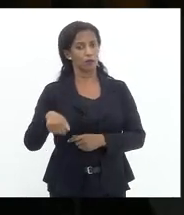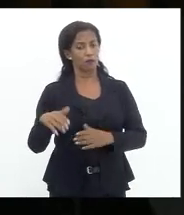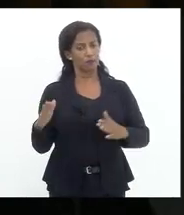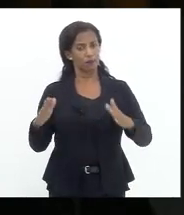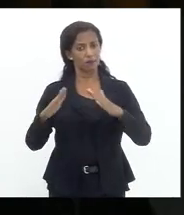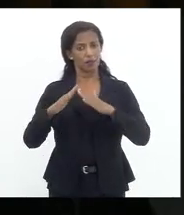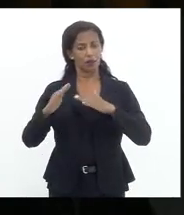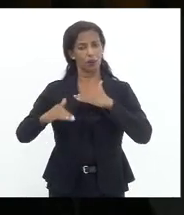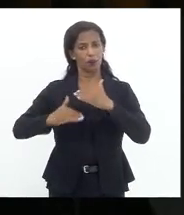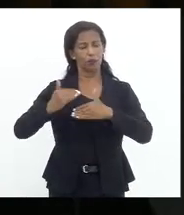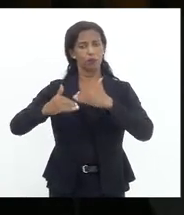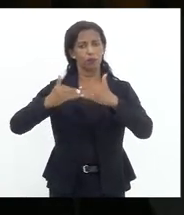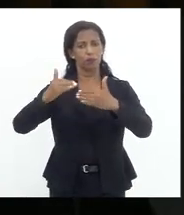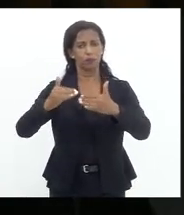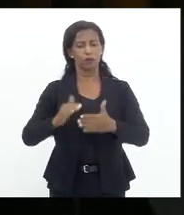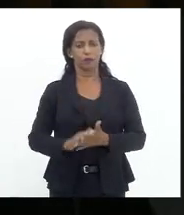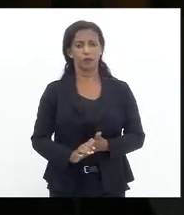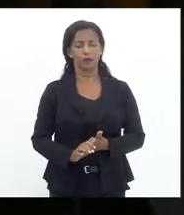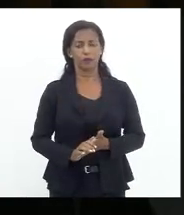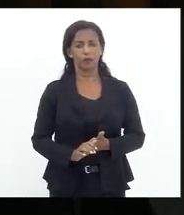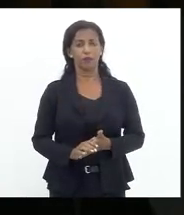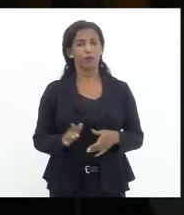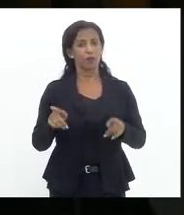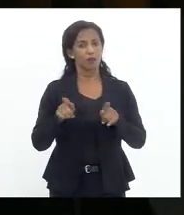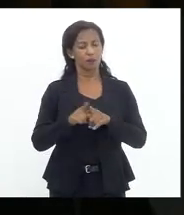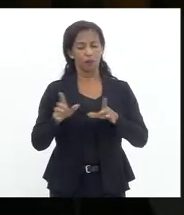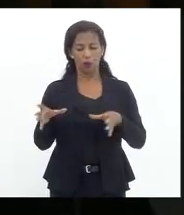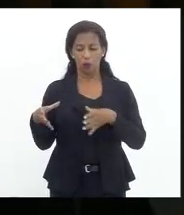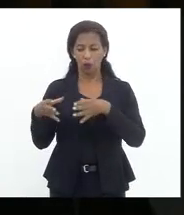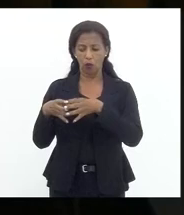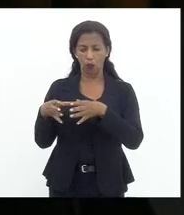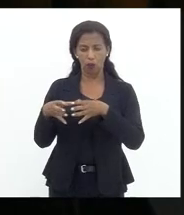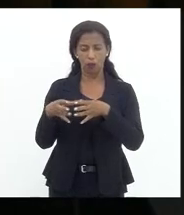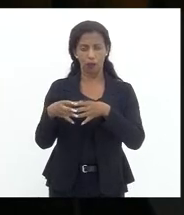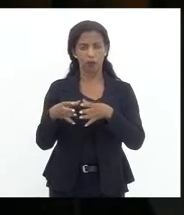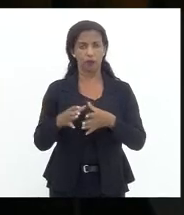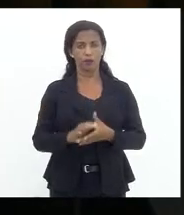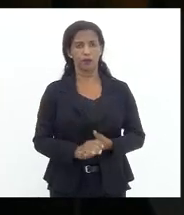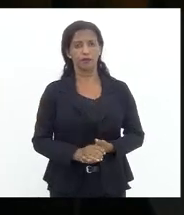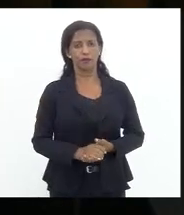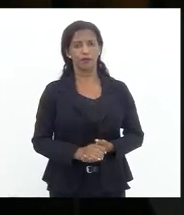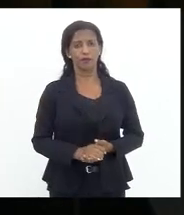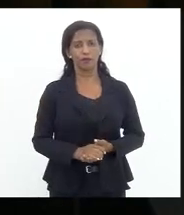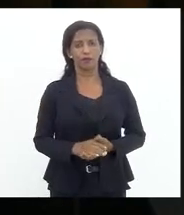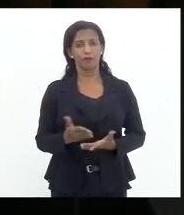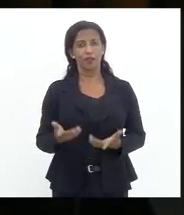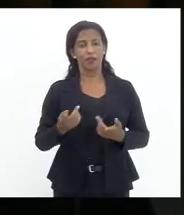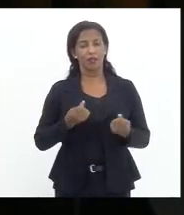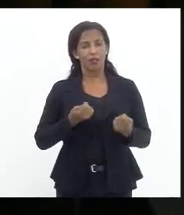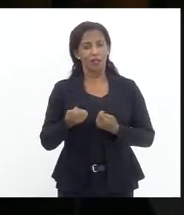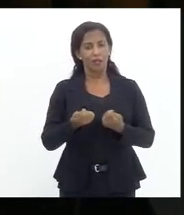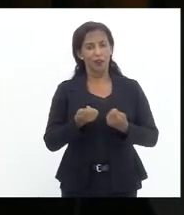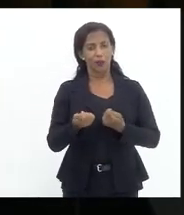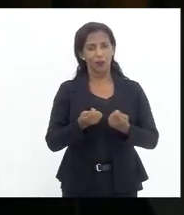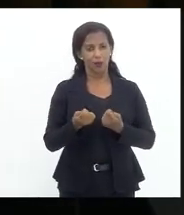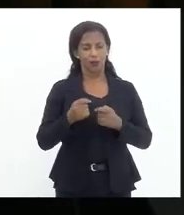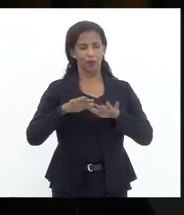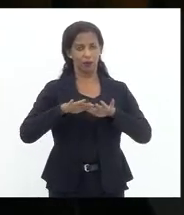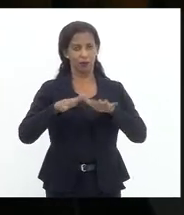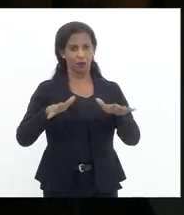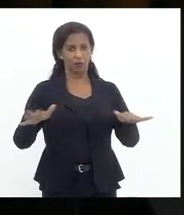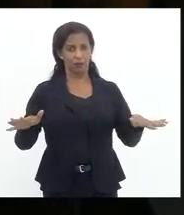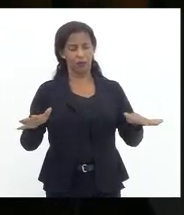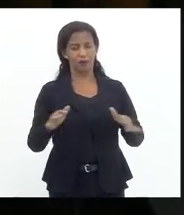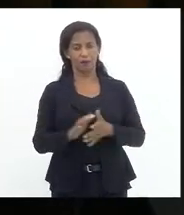casa desenvolve, através das suas comissões. E a economia do mar, ela foi